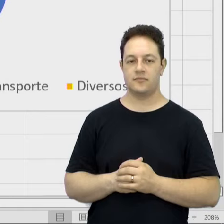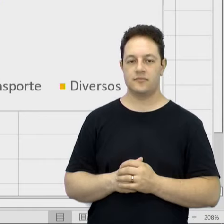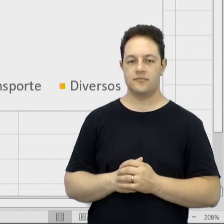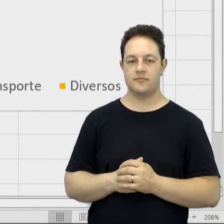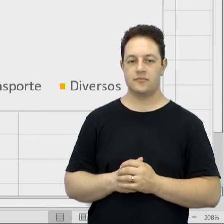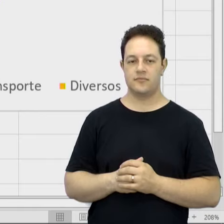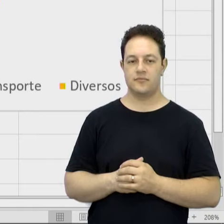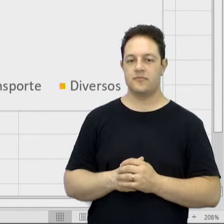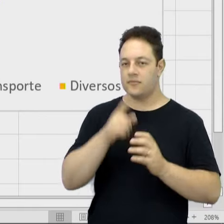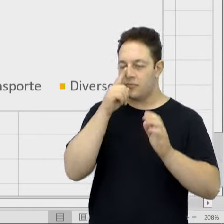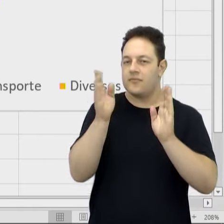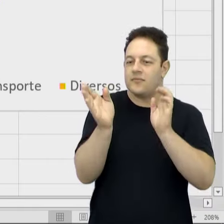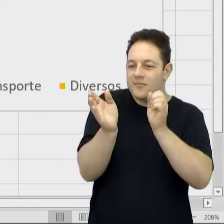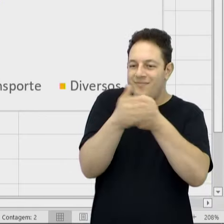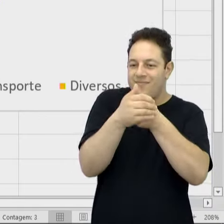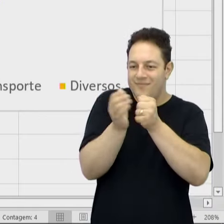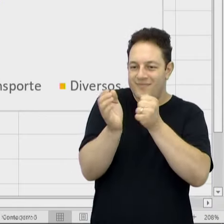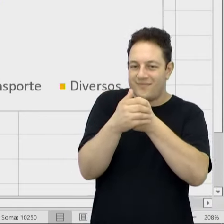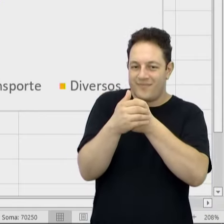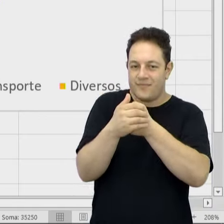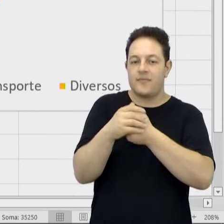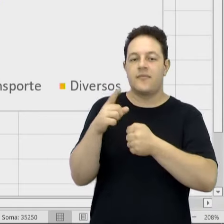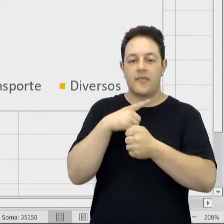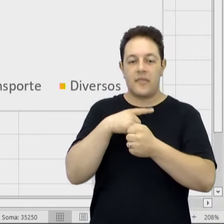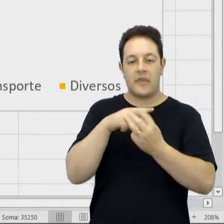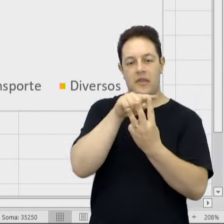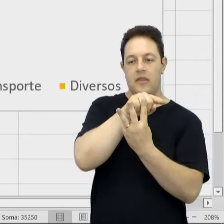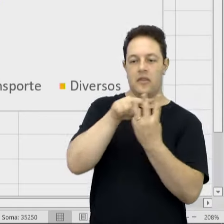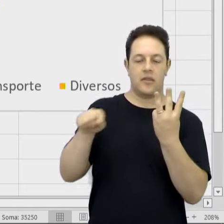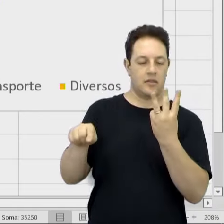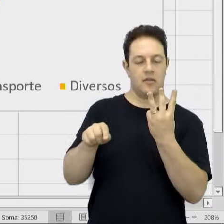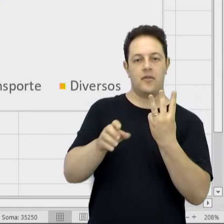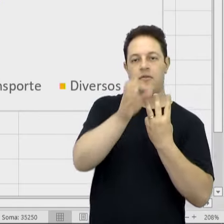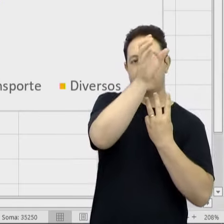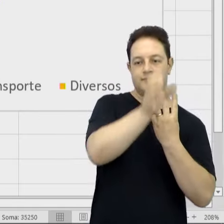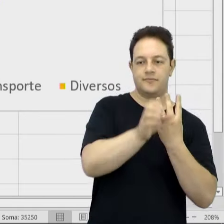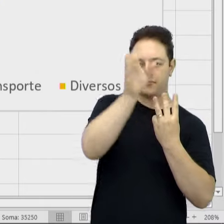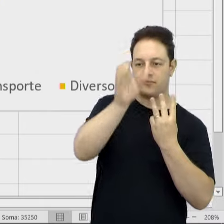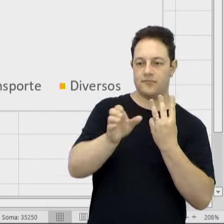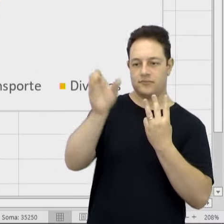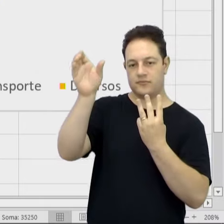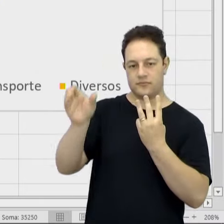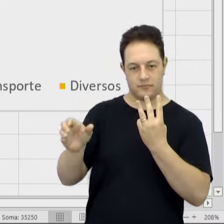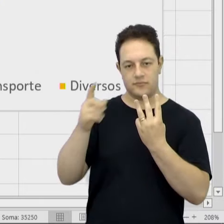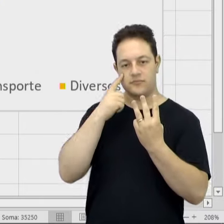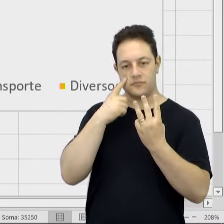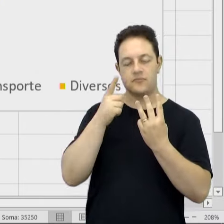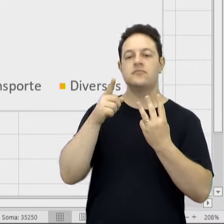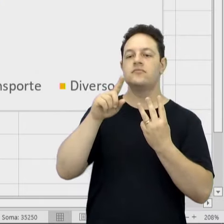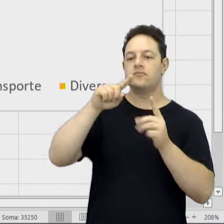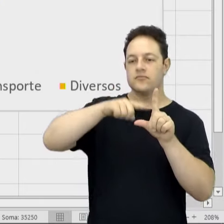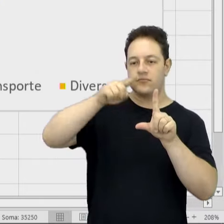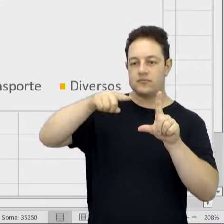Então eu tô ocultando ela. E aí eu vou ter esses três colunas aí para fazer o gráfico,